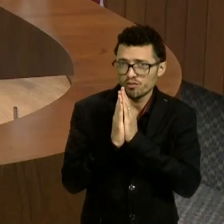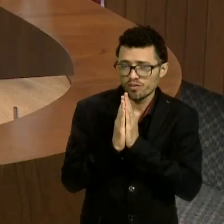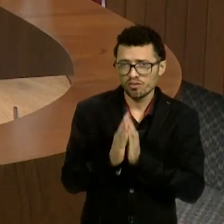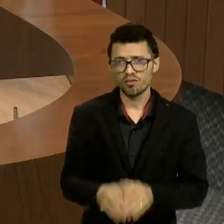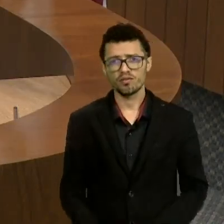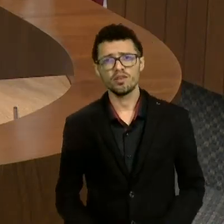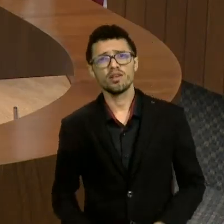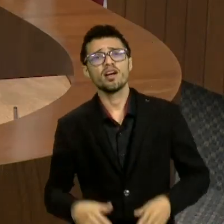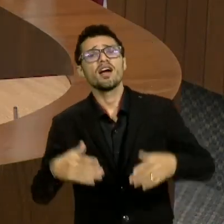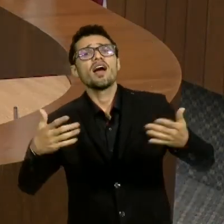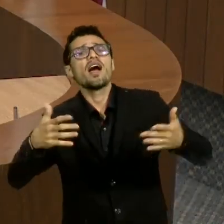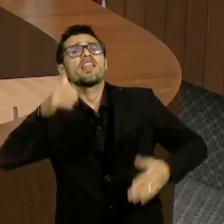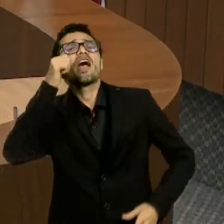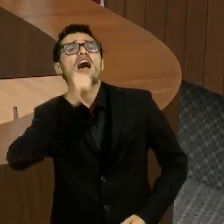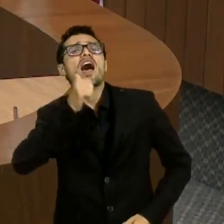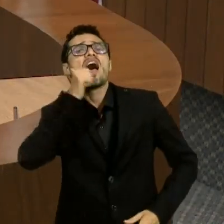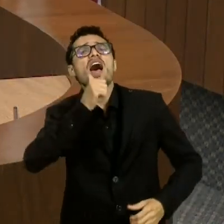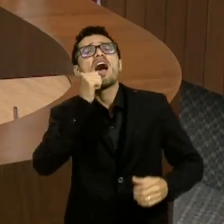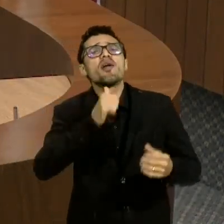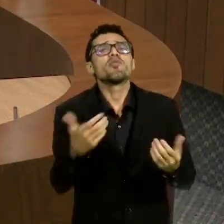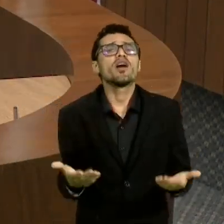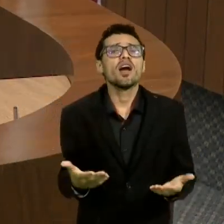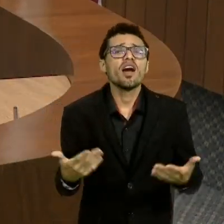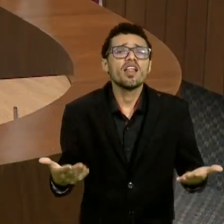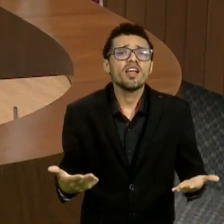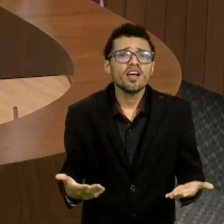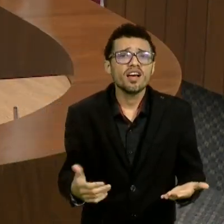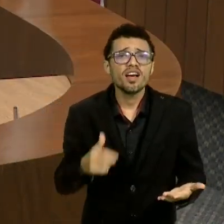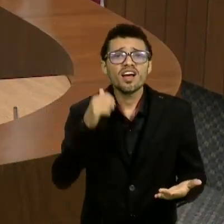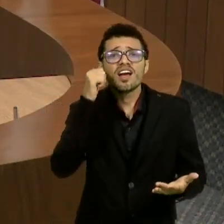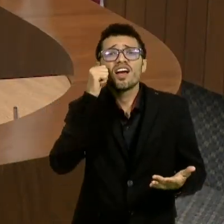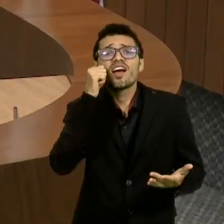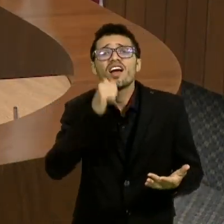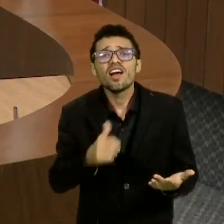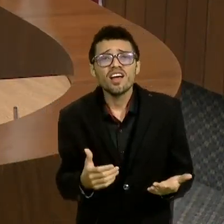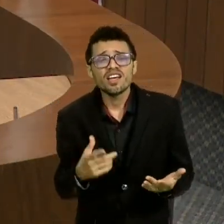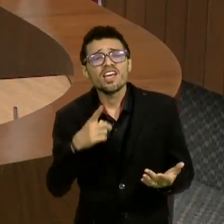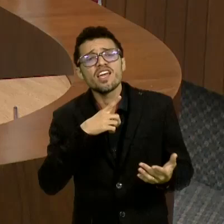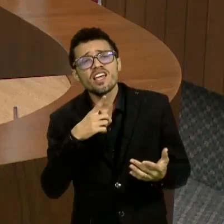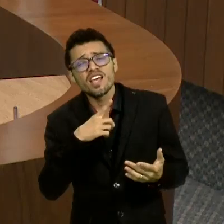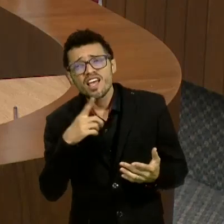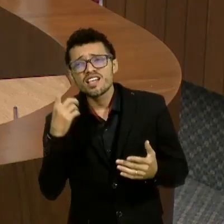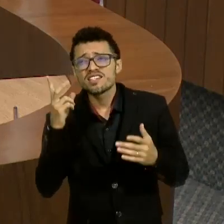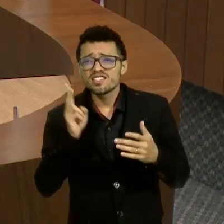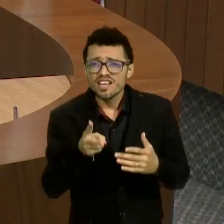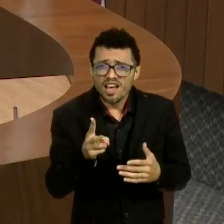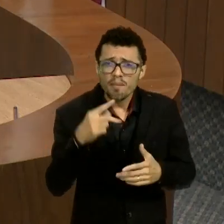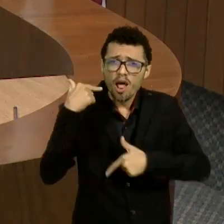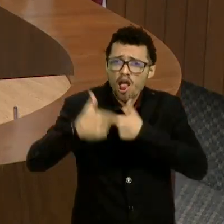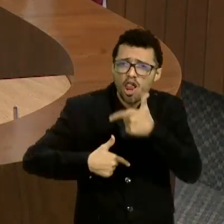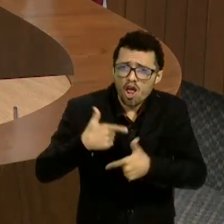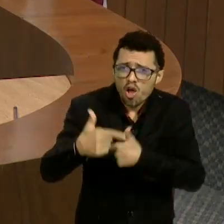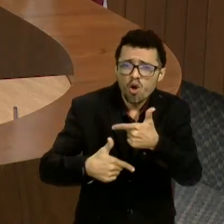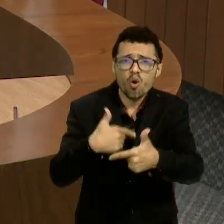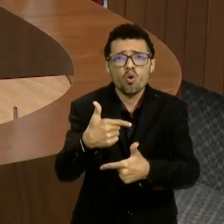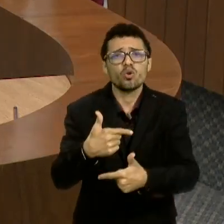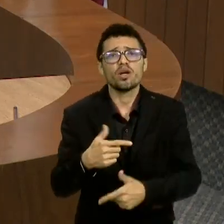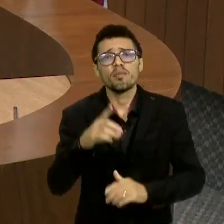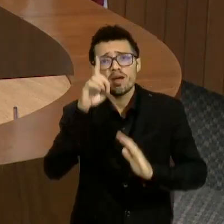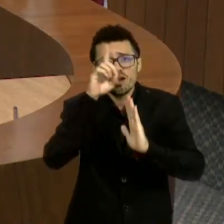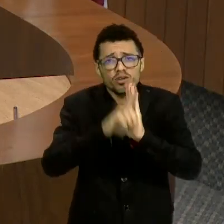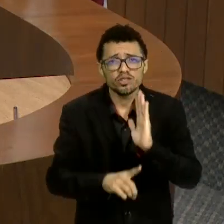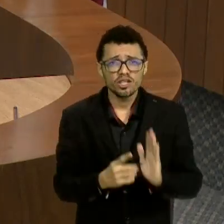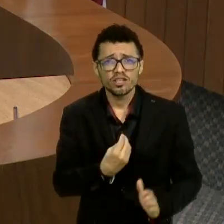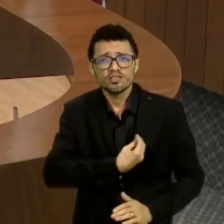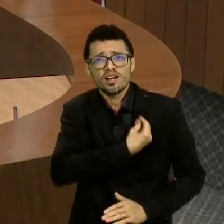feministas que tanto defende o direito internacional dos Direitos Humanos reconhece o direito à Vida como direito